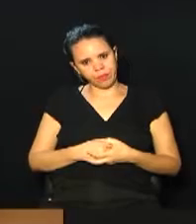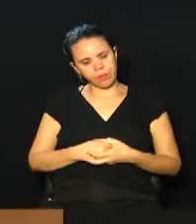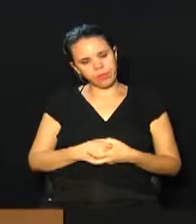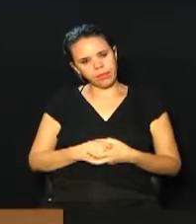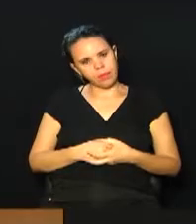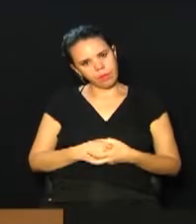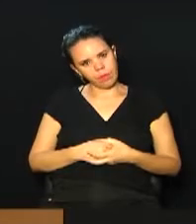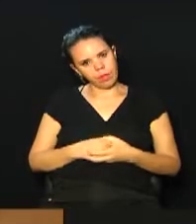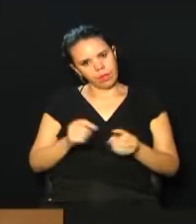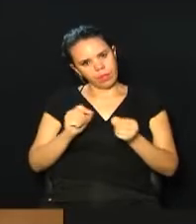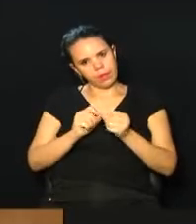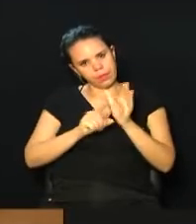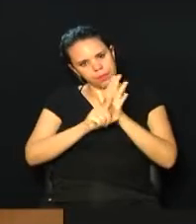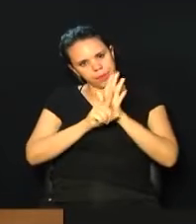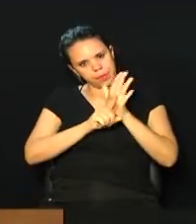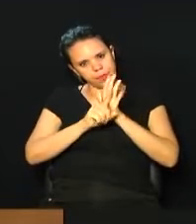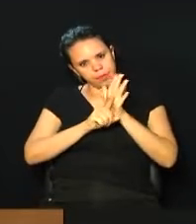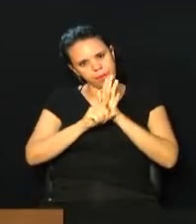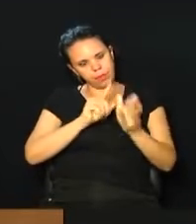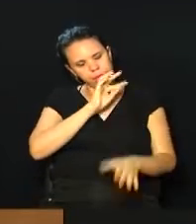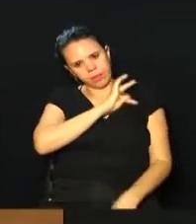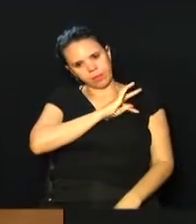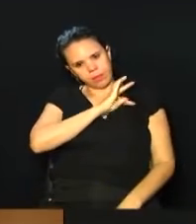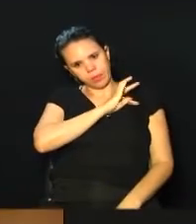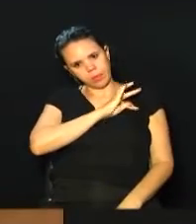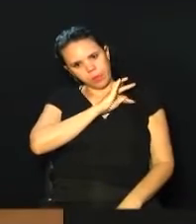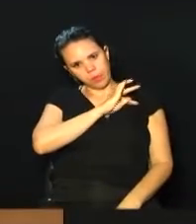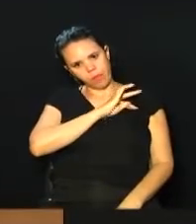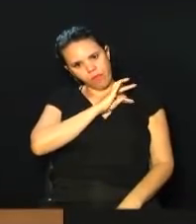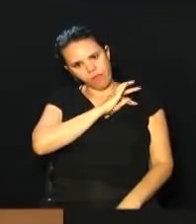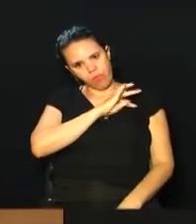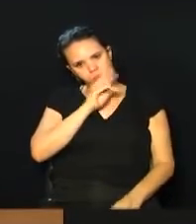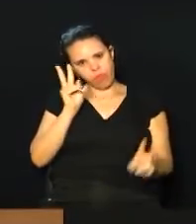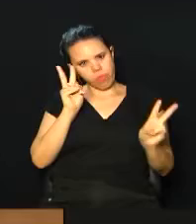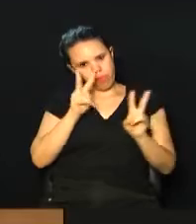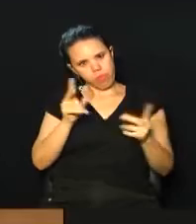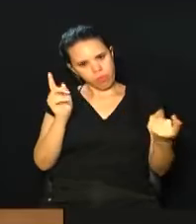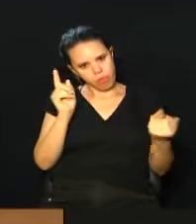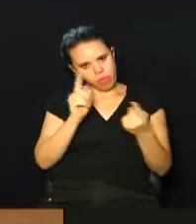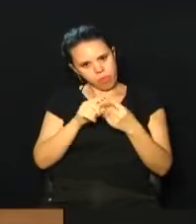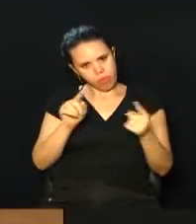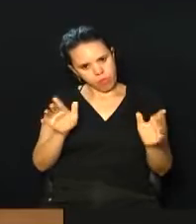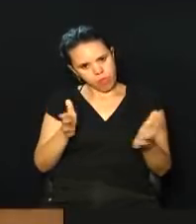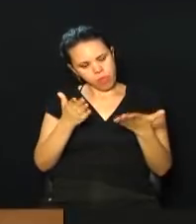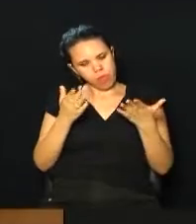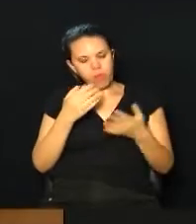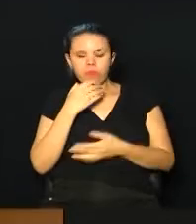e fazer estudos técnicos que visem, que busquem